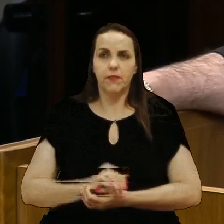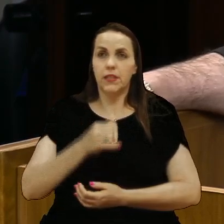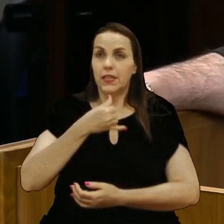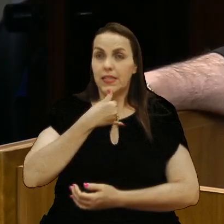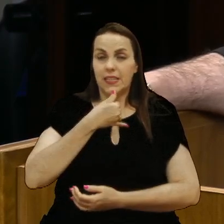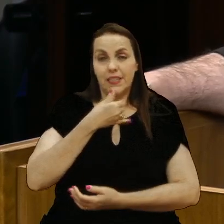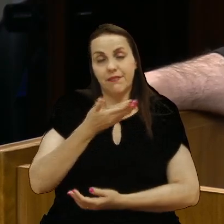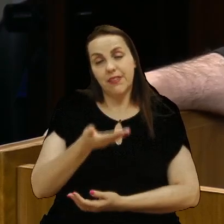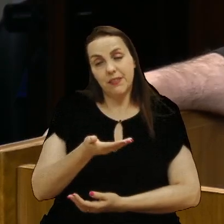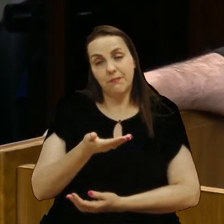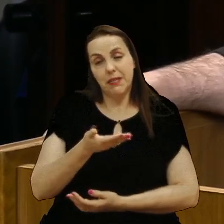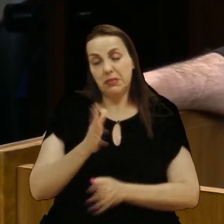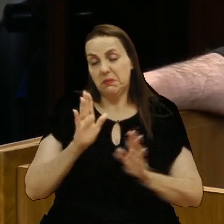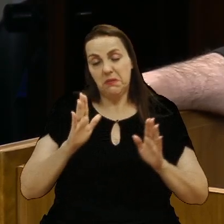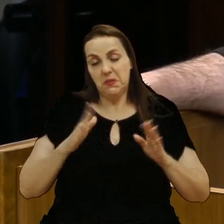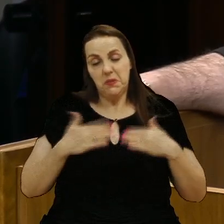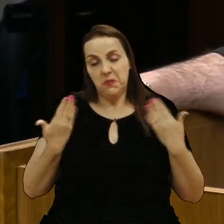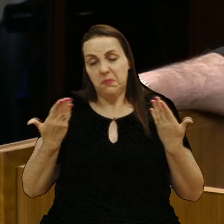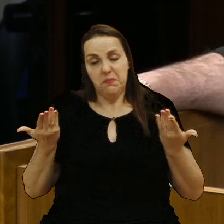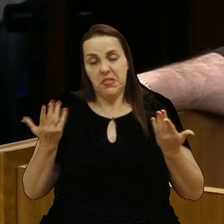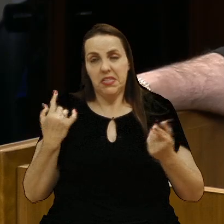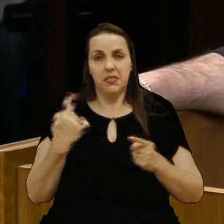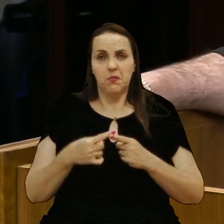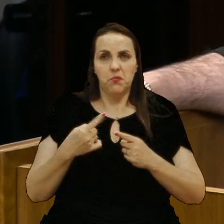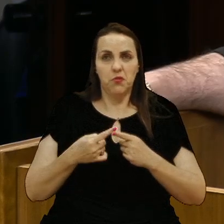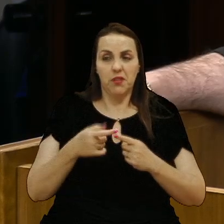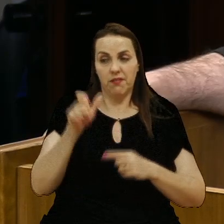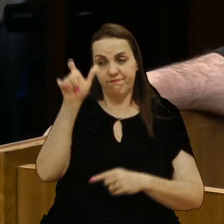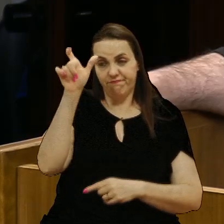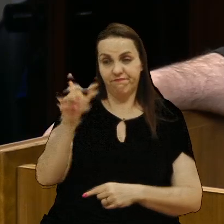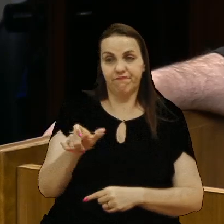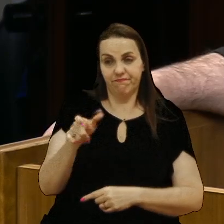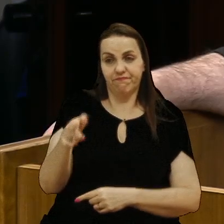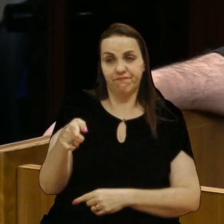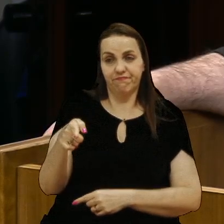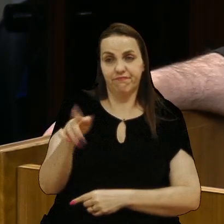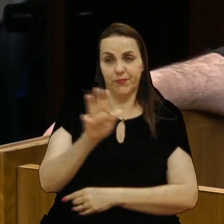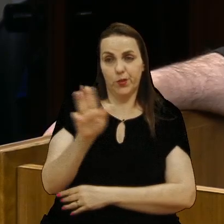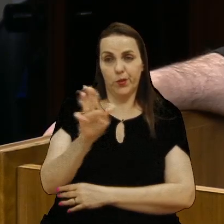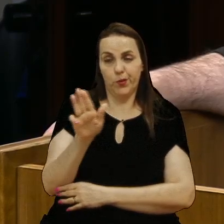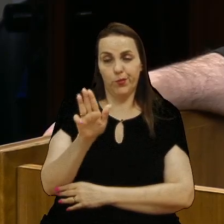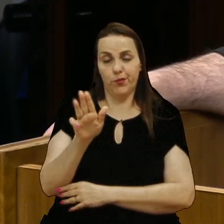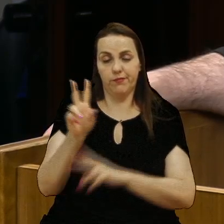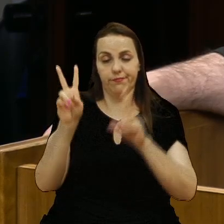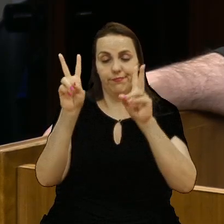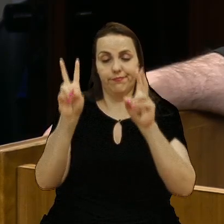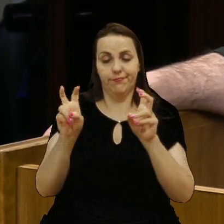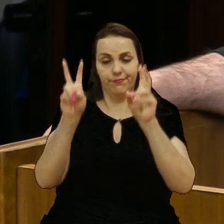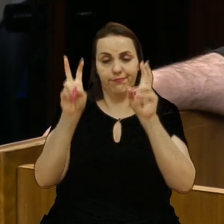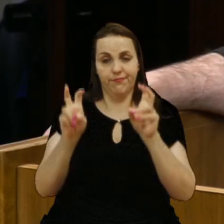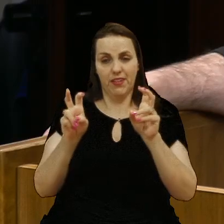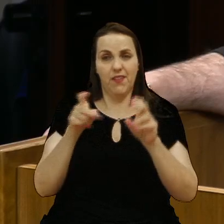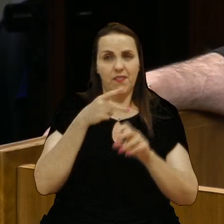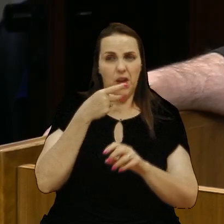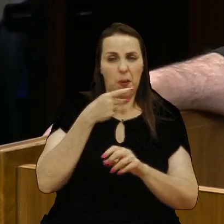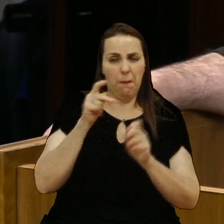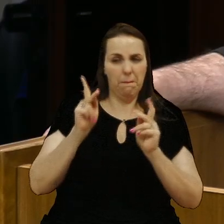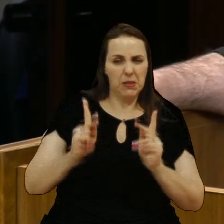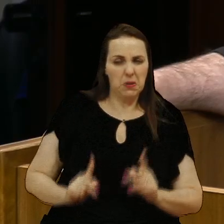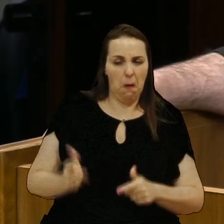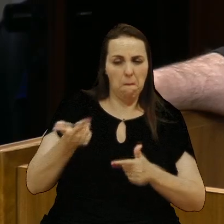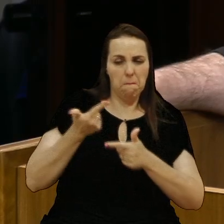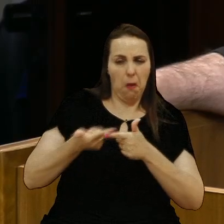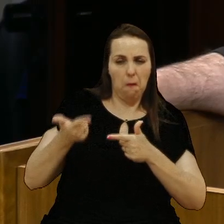né, não surpreende a gente porque, vindo de um sujeito que, abre aspas, disse pessoas com problema